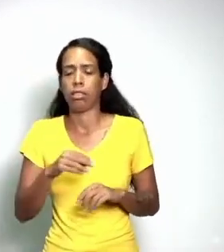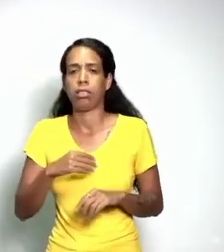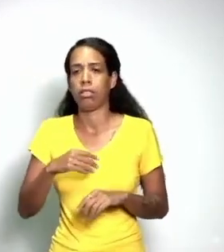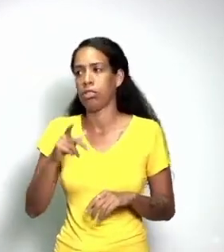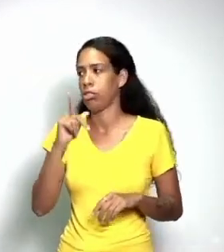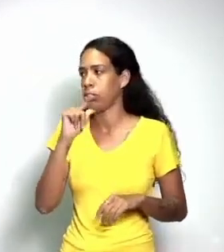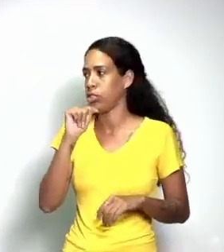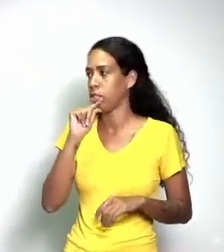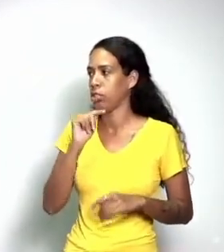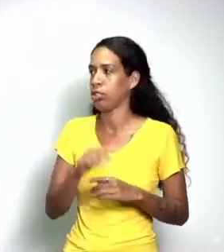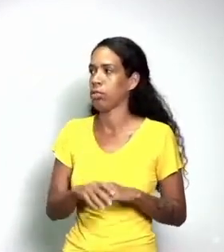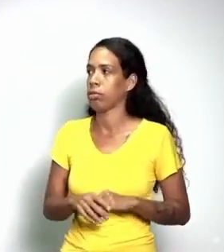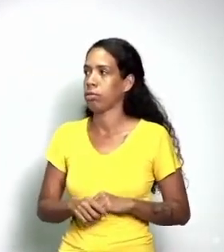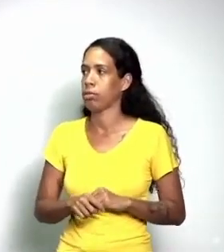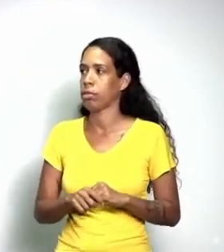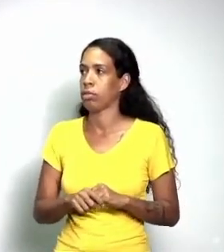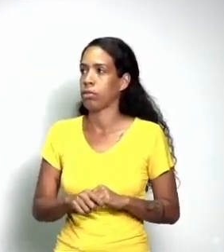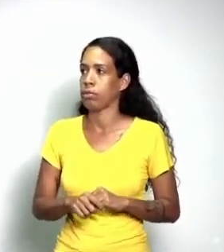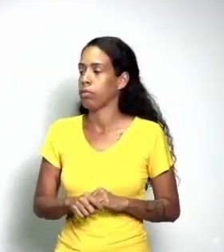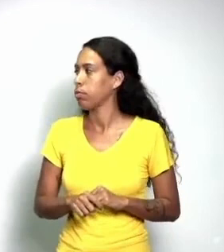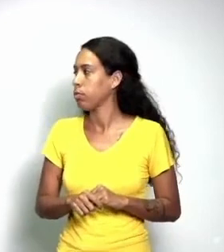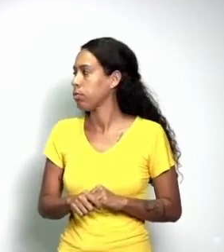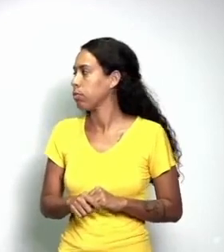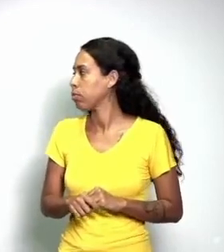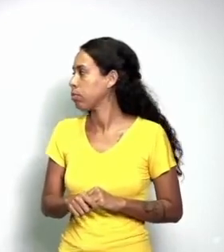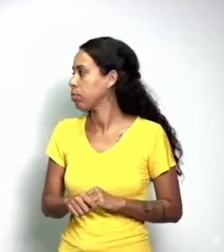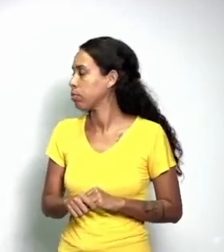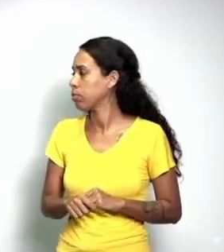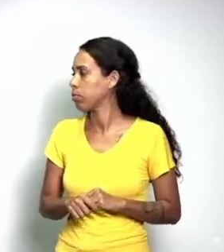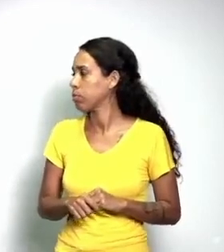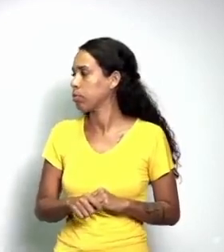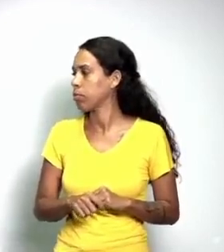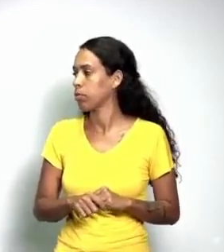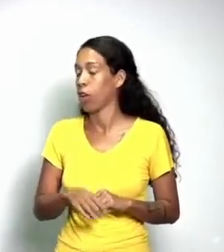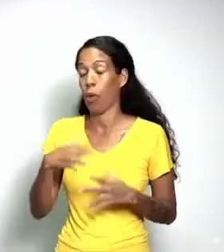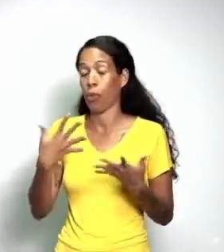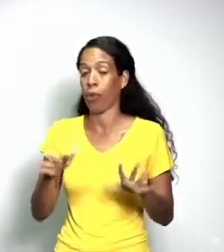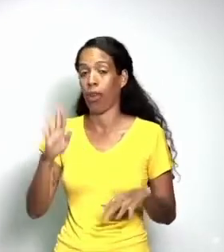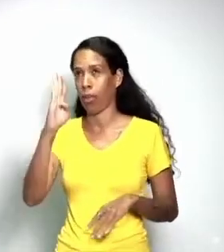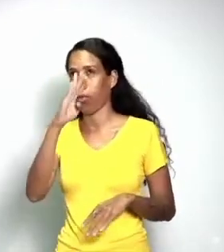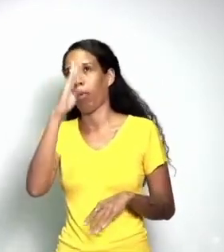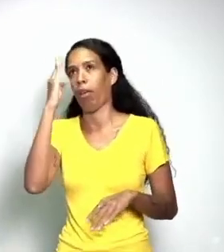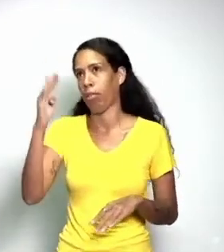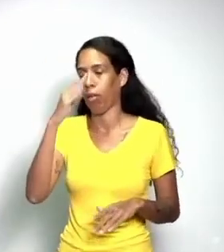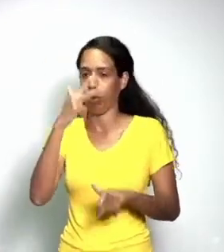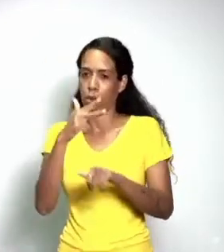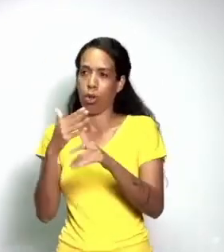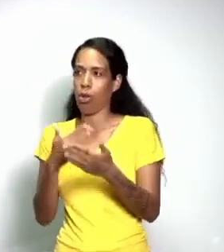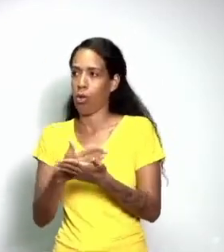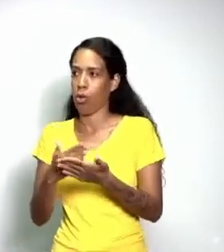assim de hidratação, enfim. Não queremos passar mal no set.